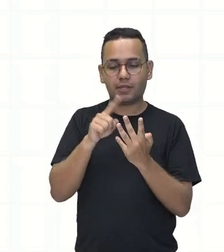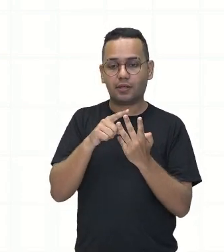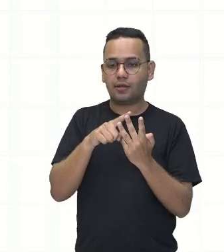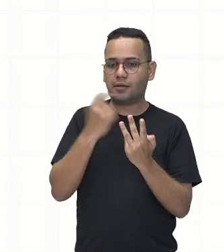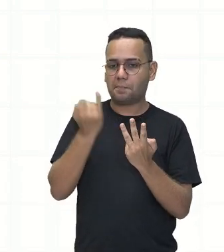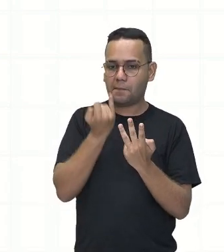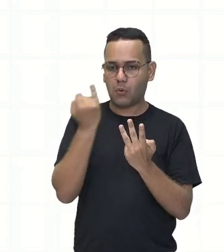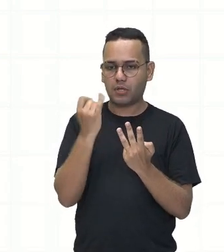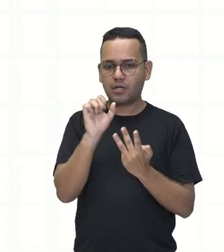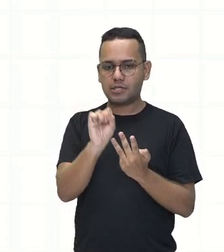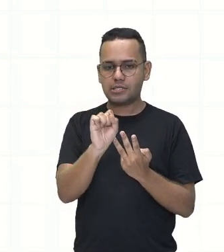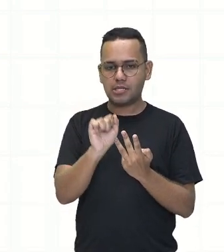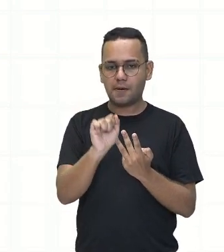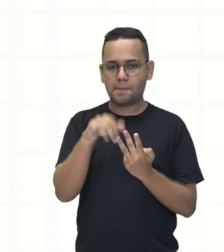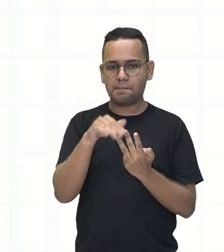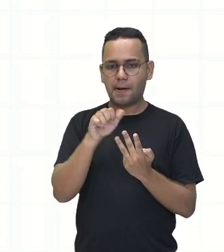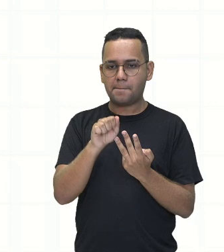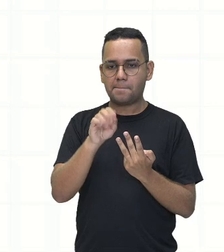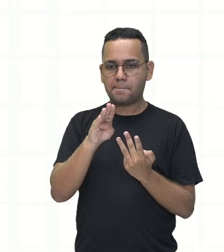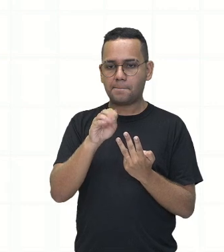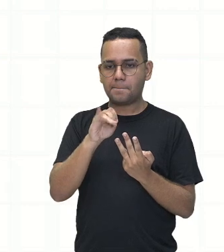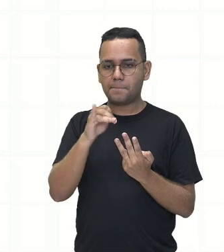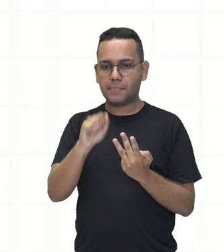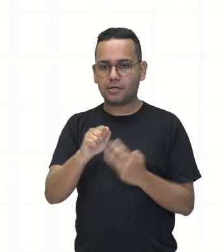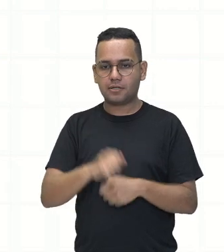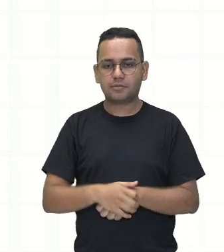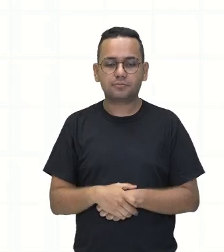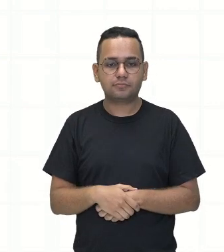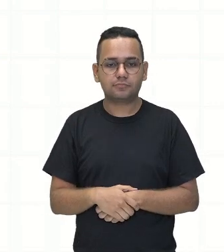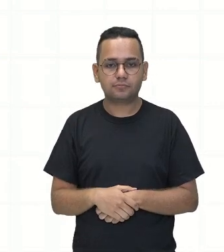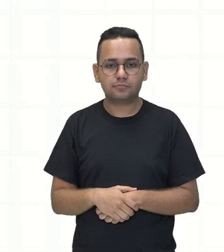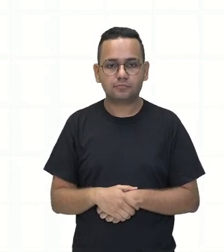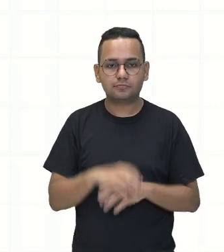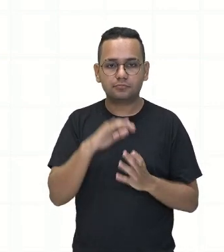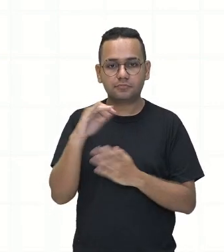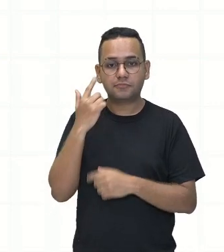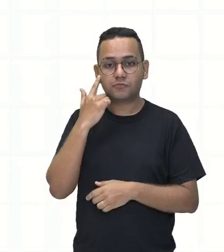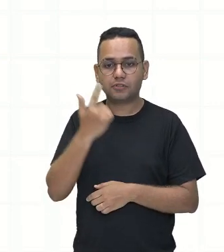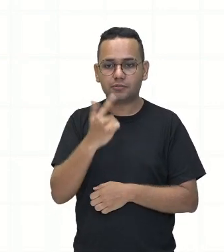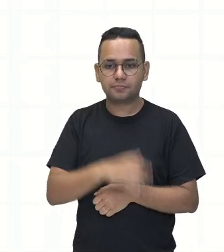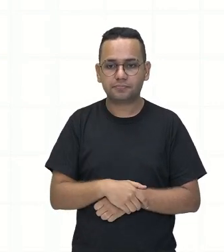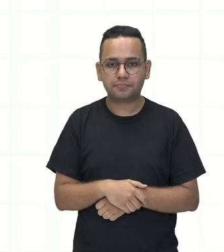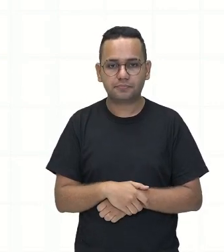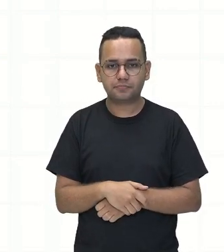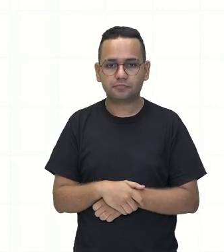pode observar aí no nosso ciclo de vida das pteridófitas. No ciclo de